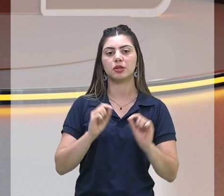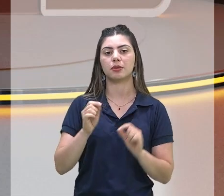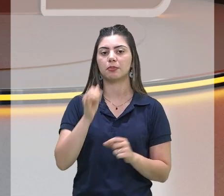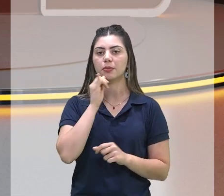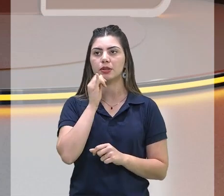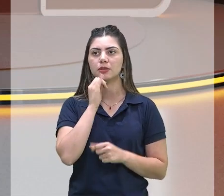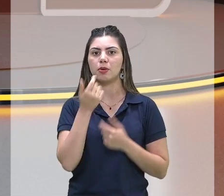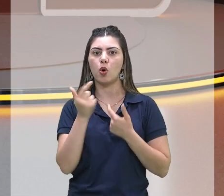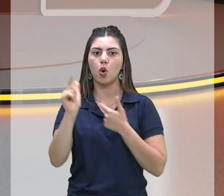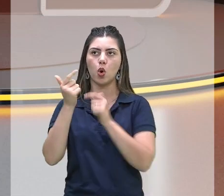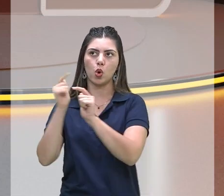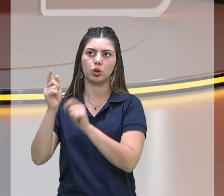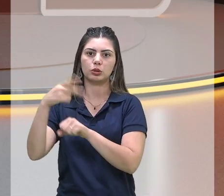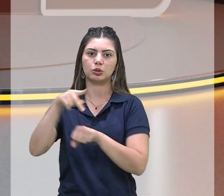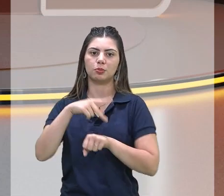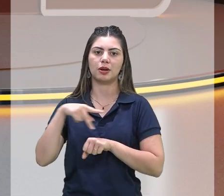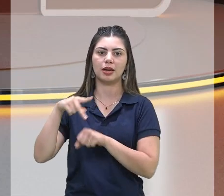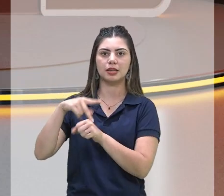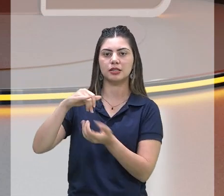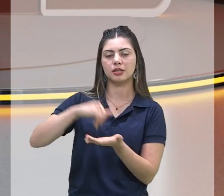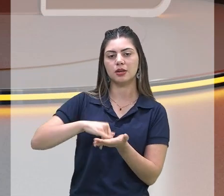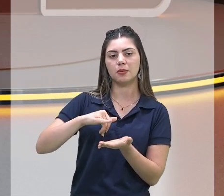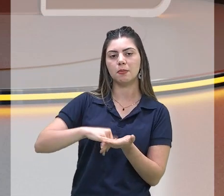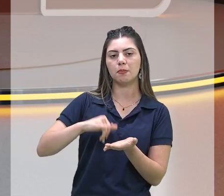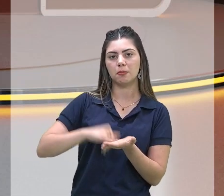que outros países possam passar para um